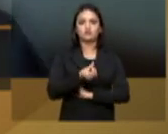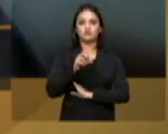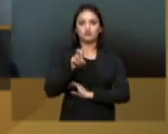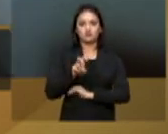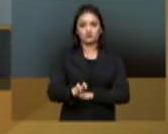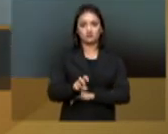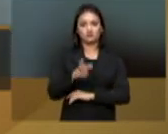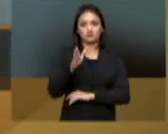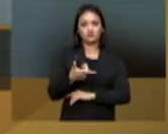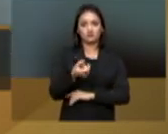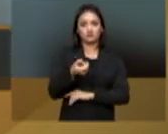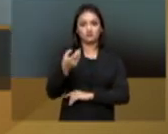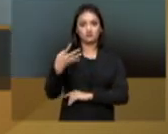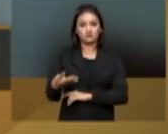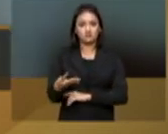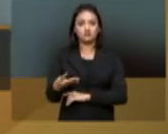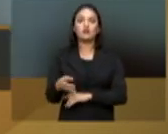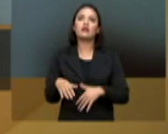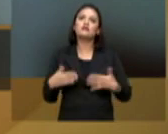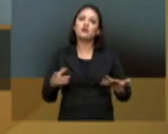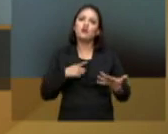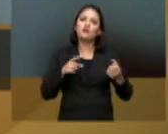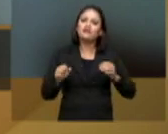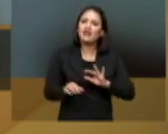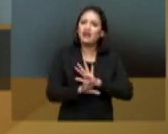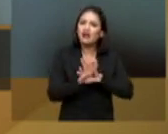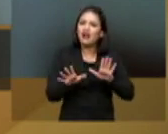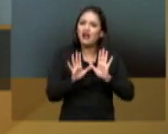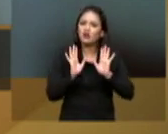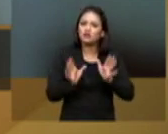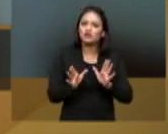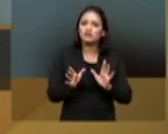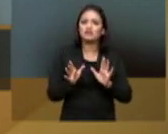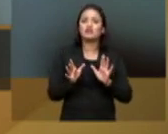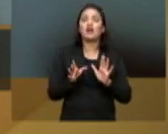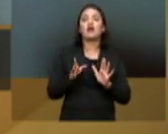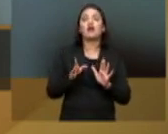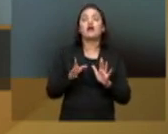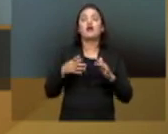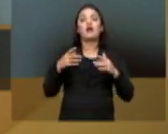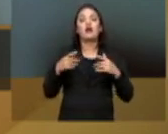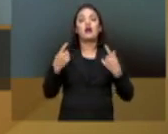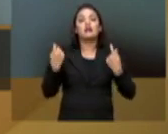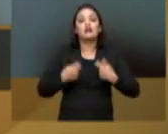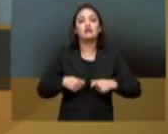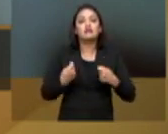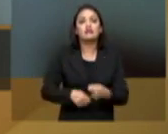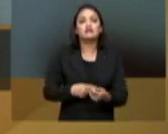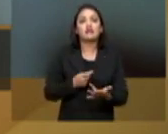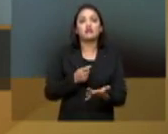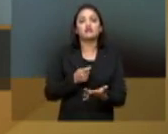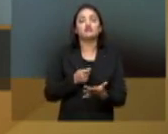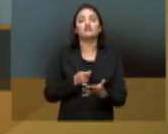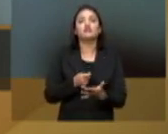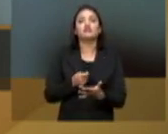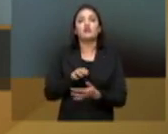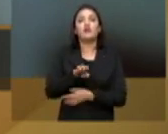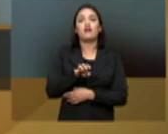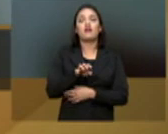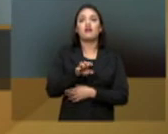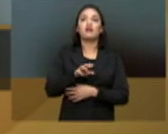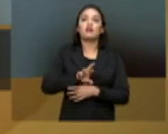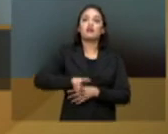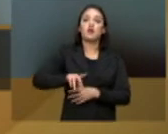10.865/2004. Aqui é evidente a existência de função extrafiscal a ser desenvolvida na manipulação da alíquota da